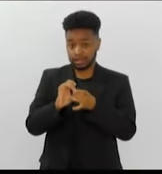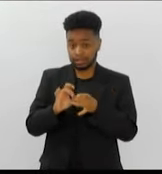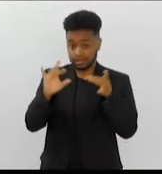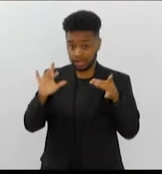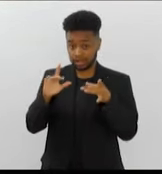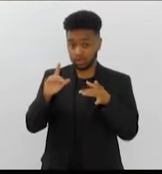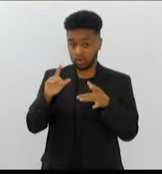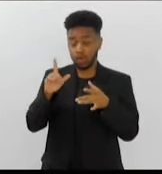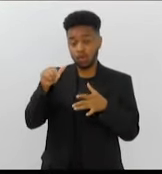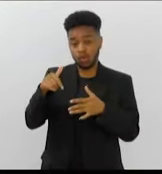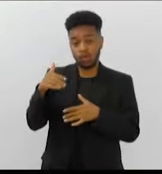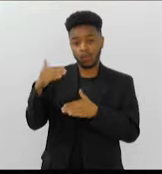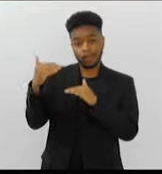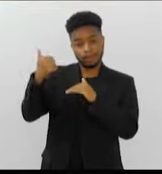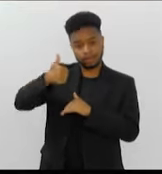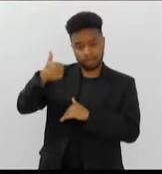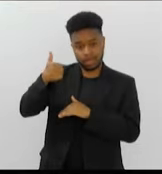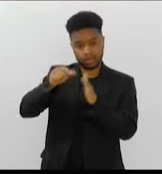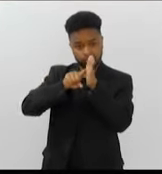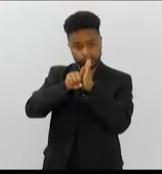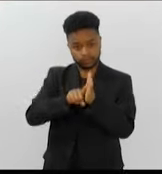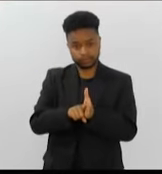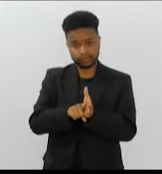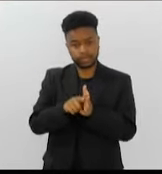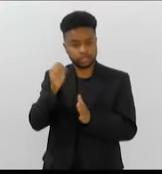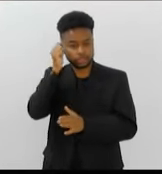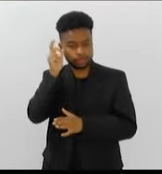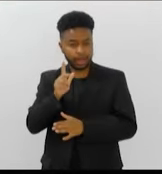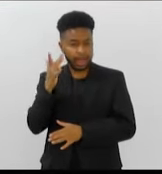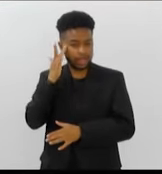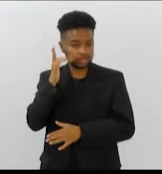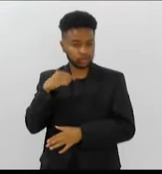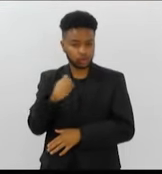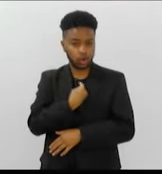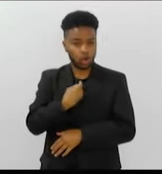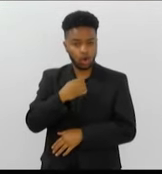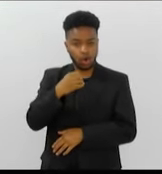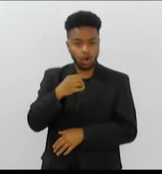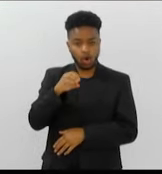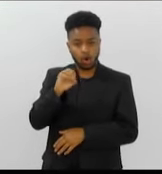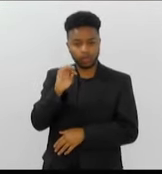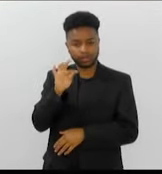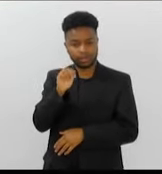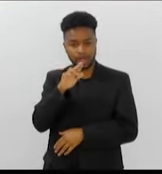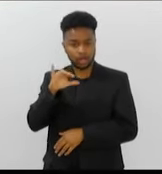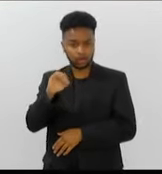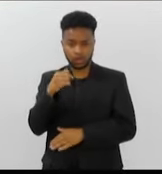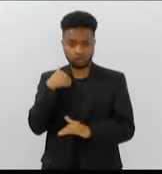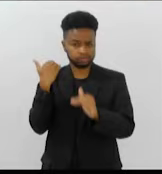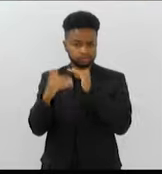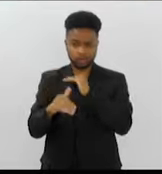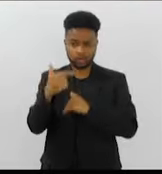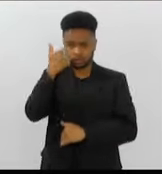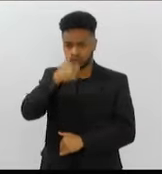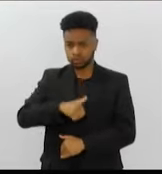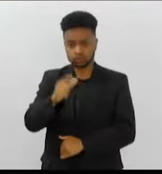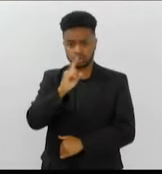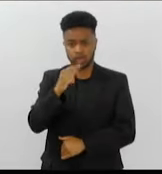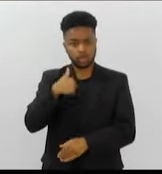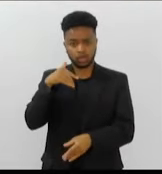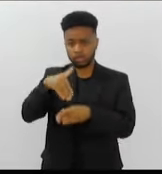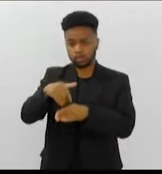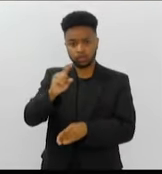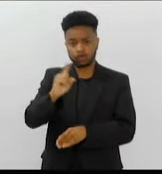pesquisas, o malandrão, que acha que a gente é otário, eu não sou otário, eu discordo completamente disso, eu não sou otário porque eu não voto